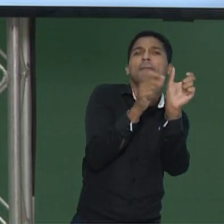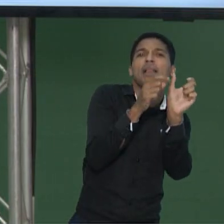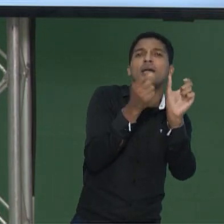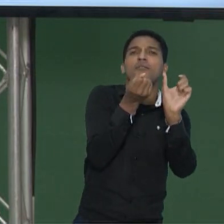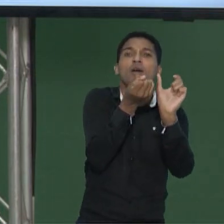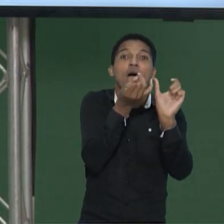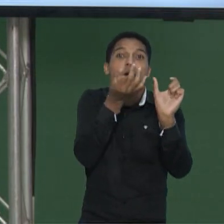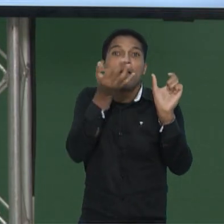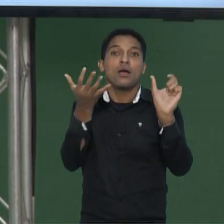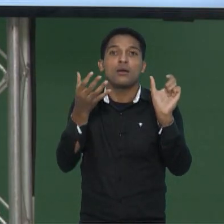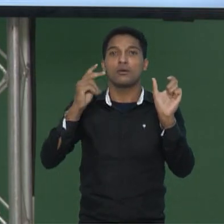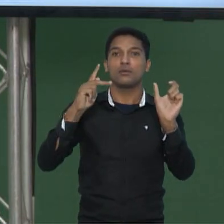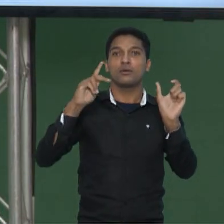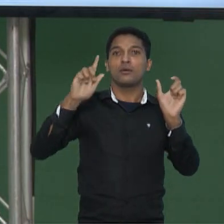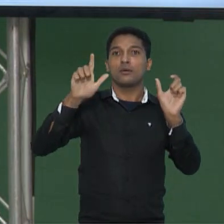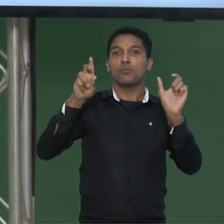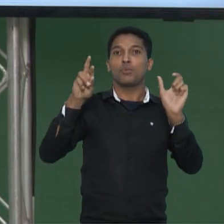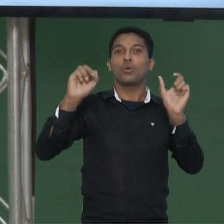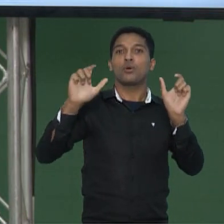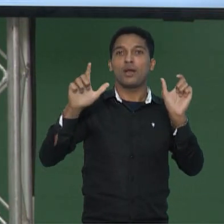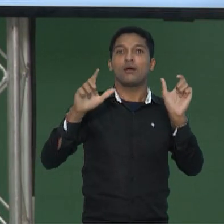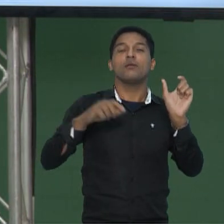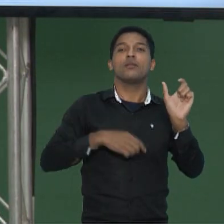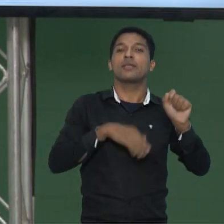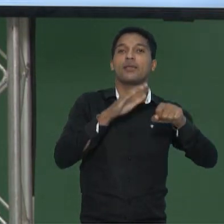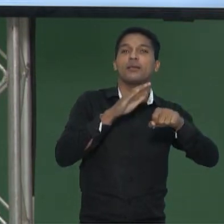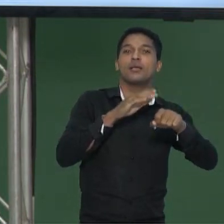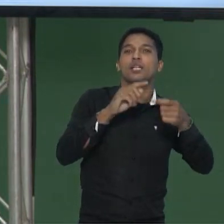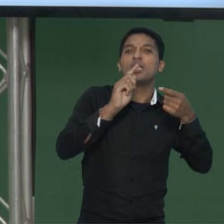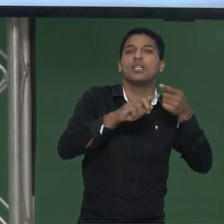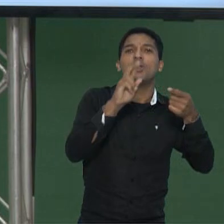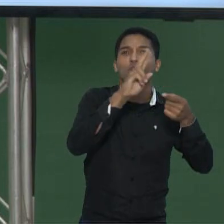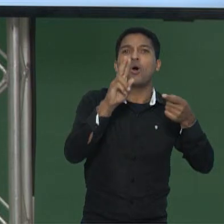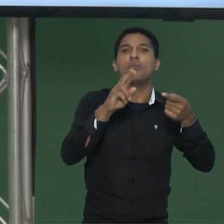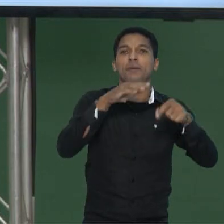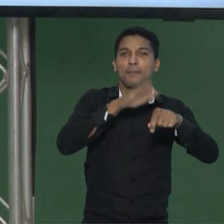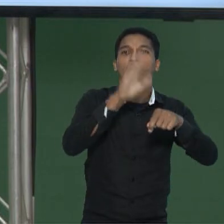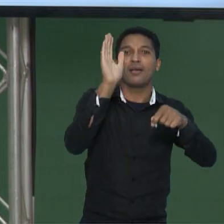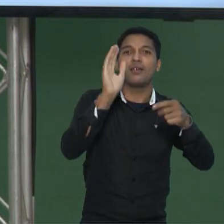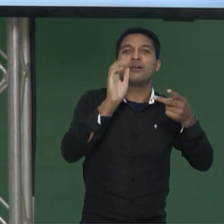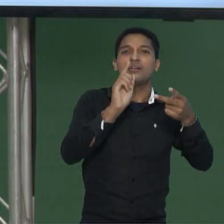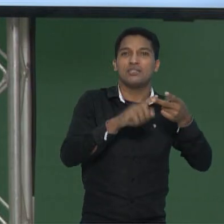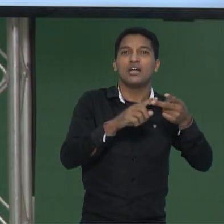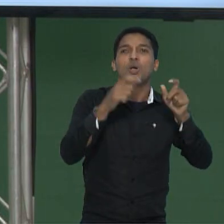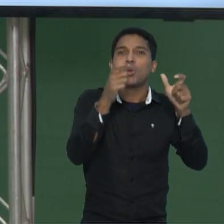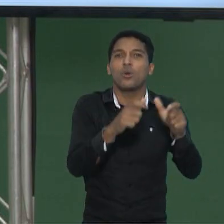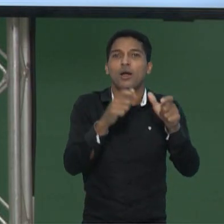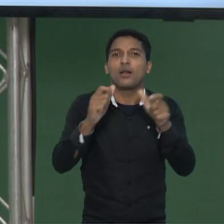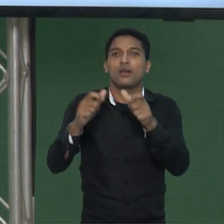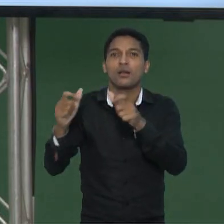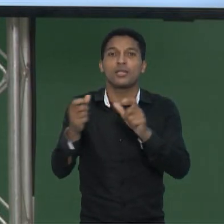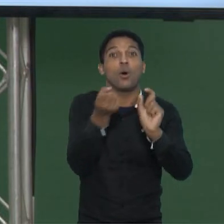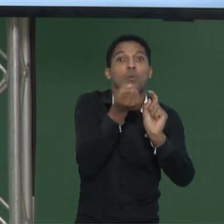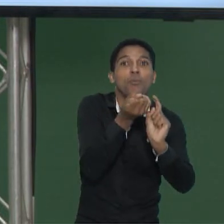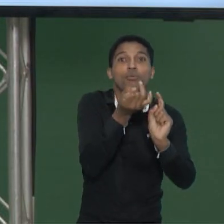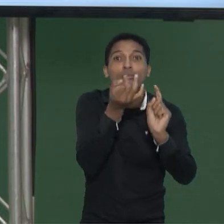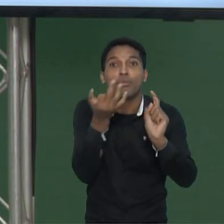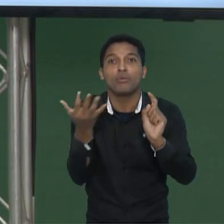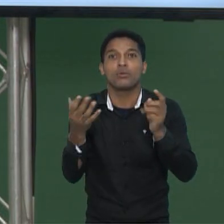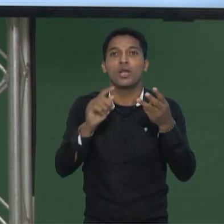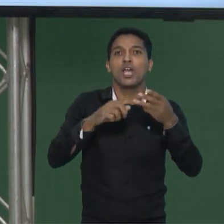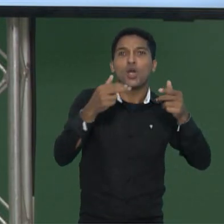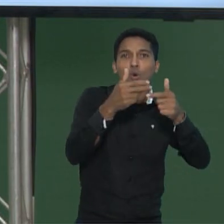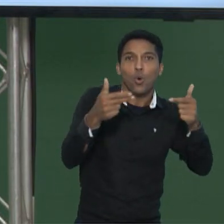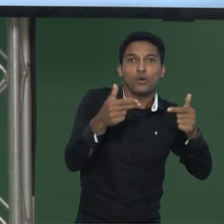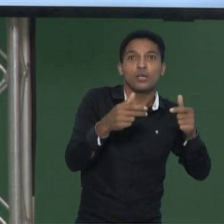palavras? Mais de um nome, mais de um lugar, mais de uma pessoa ou mais de uma coisa. Por